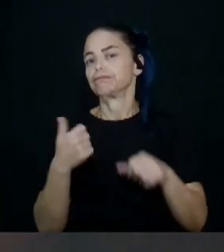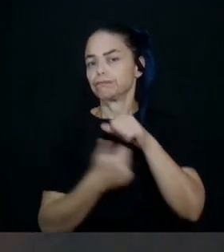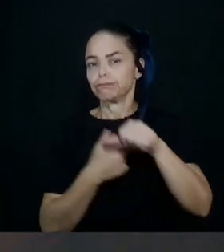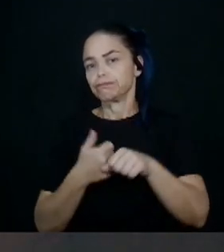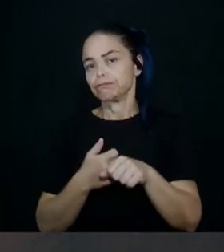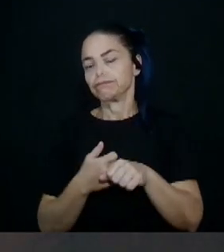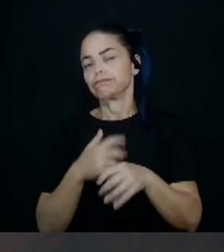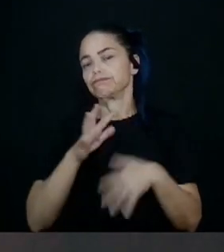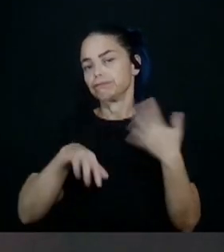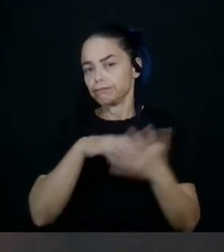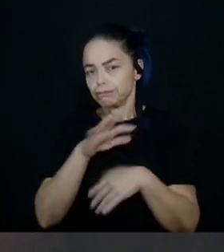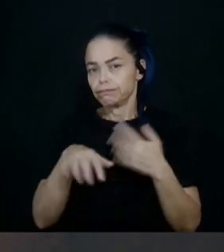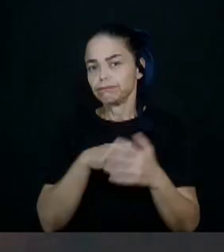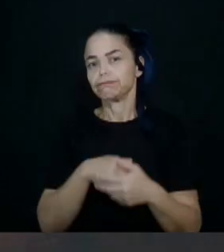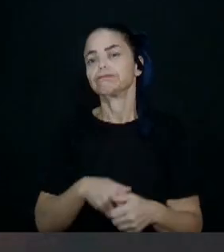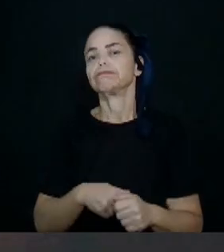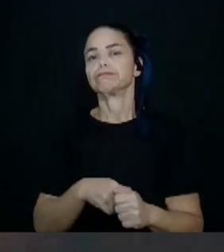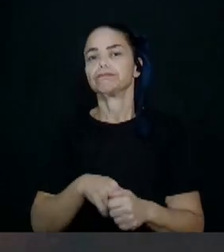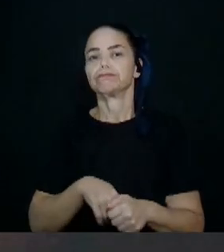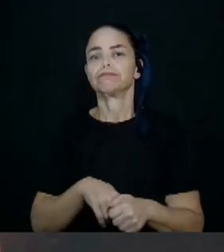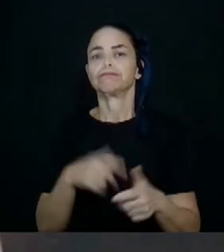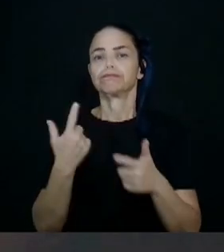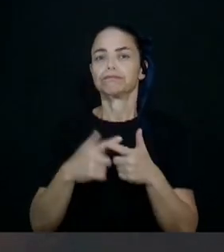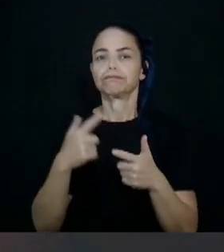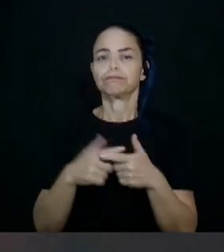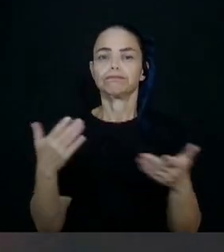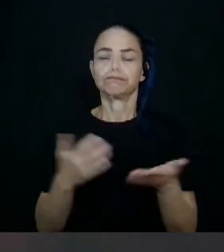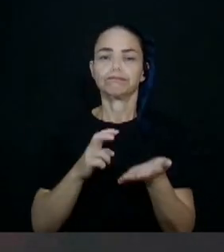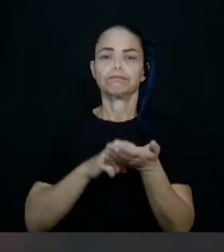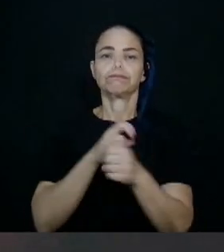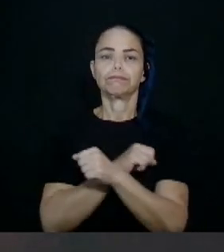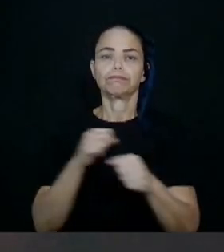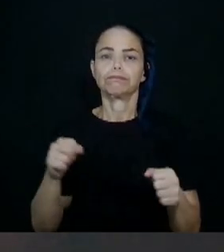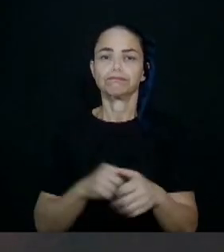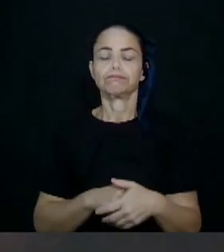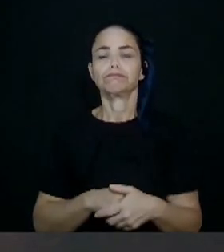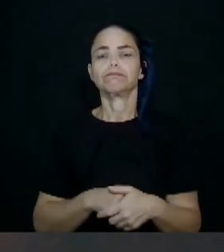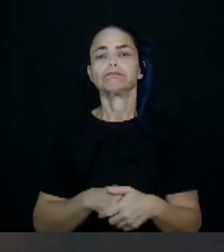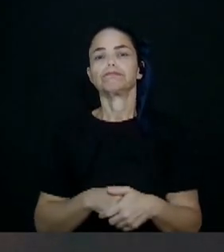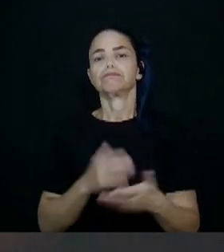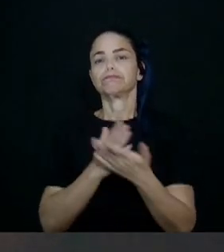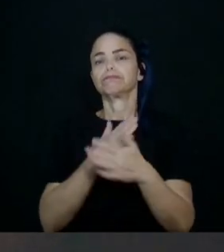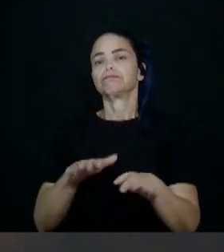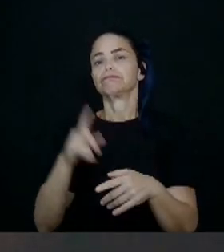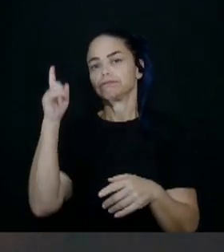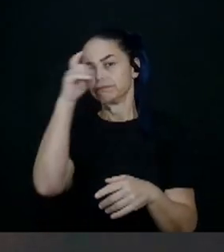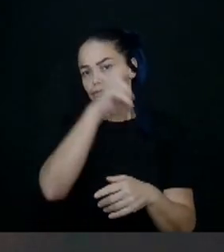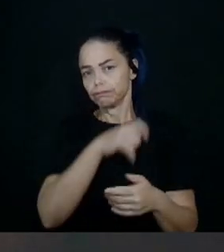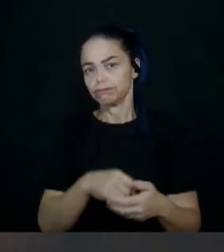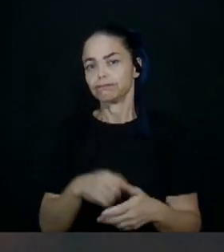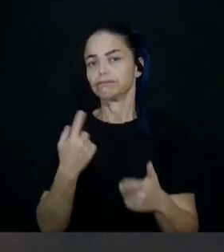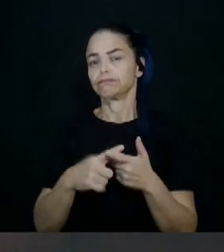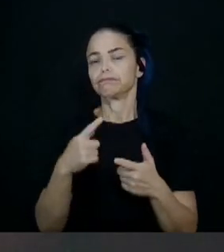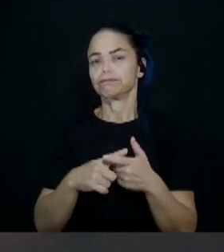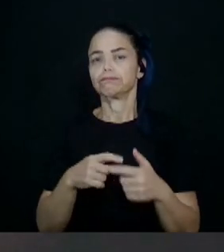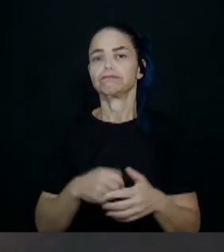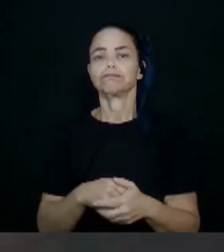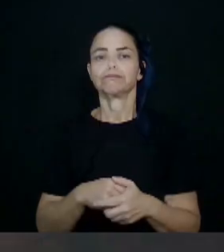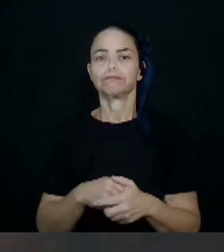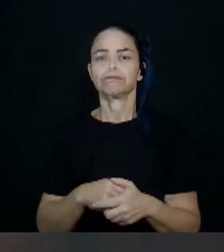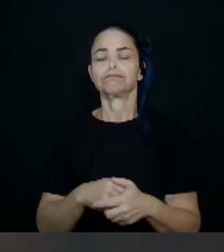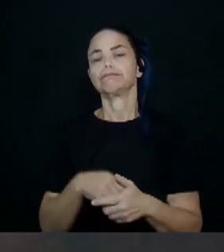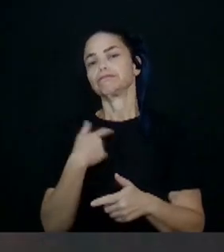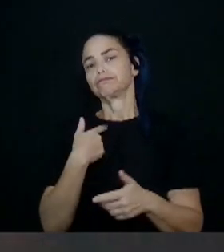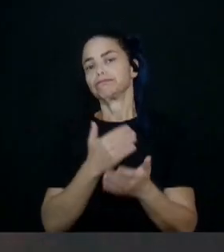caótico nesse sentido, né? Porque agora de manhã, no final do dia, vamos acabar com isso? É difícil, né? Porque assim, a não ser começar a